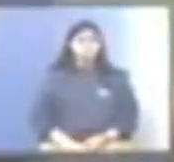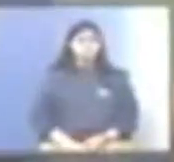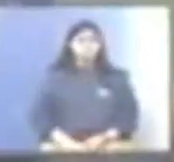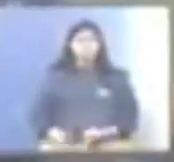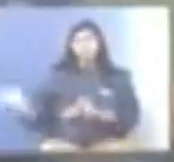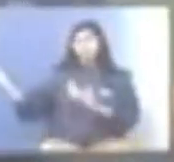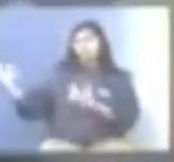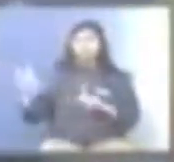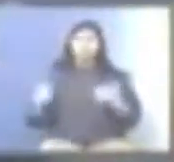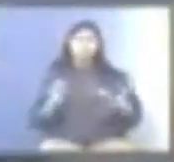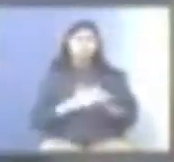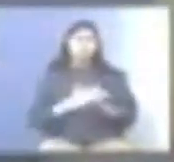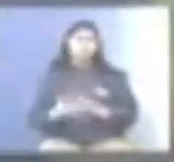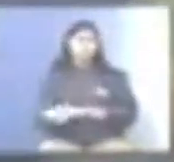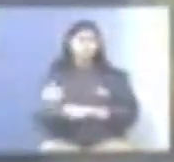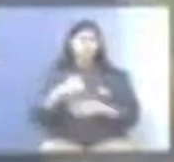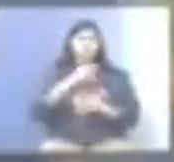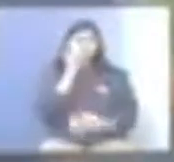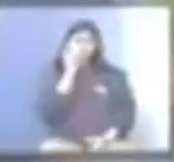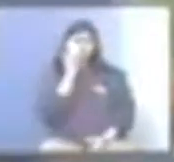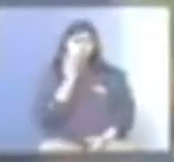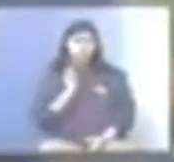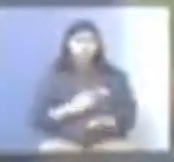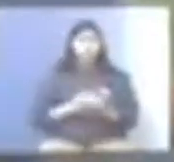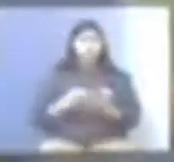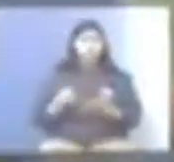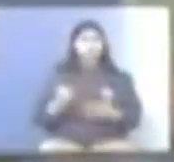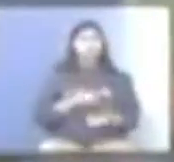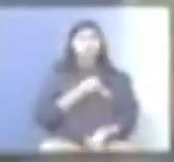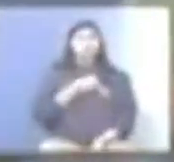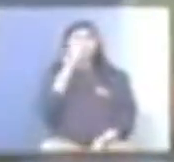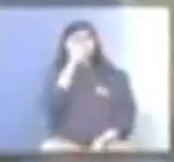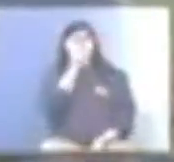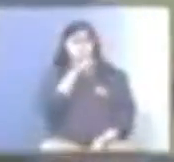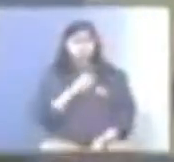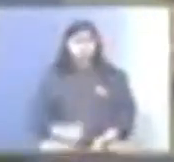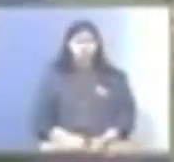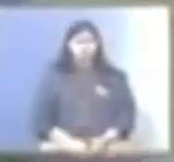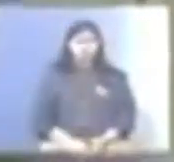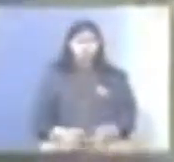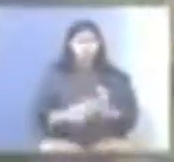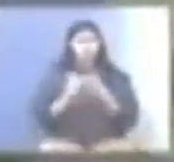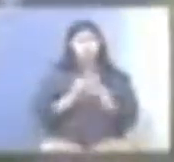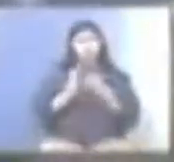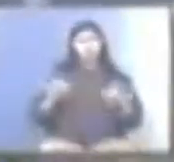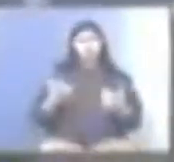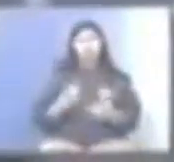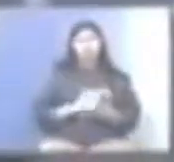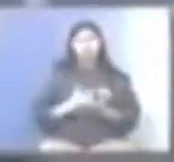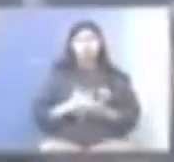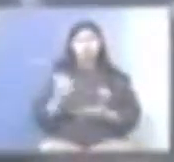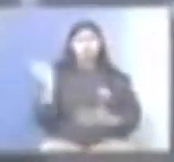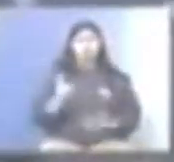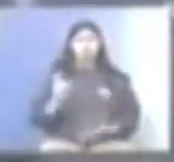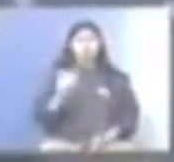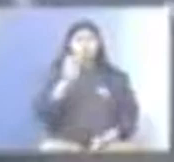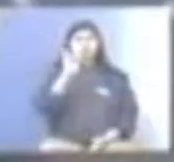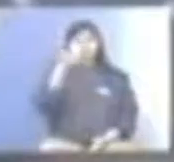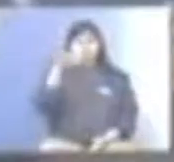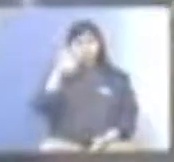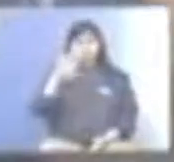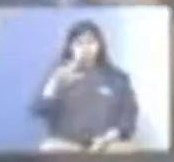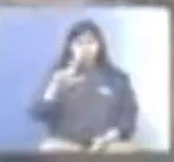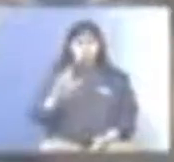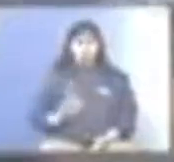O jovem, quando começa a entrar na droga, ele começa a viver na mentira. O marido, quando começa a ser infiel, ou a esposa